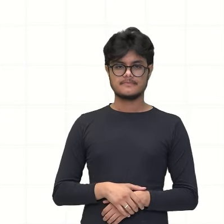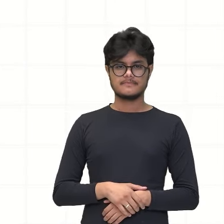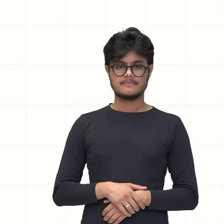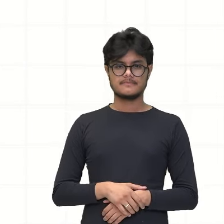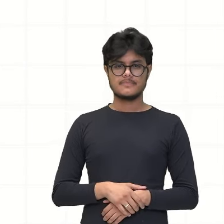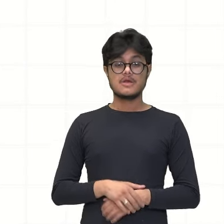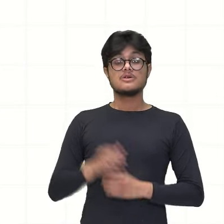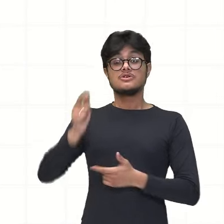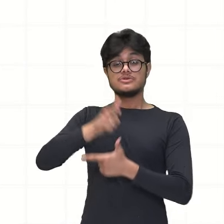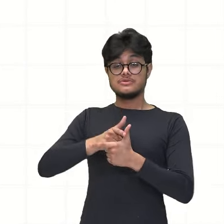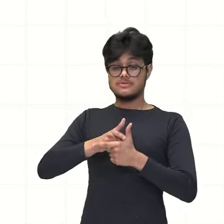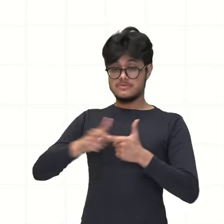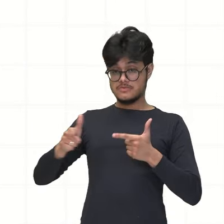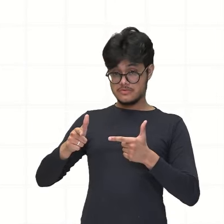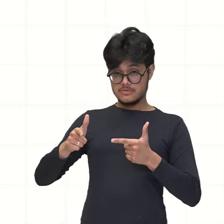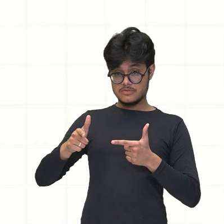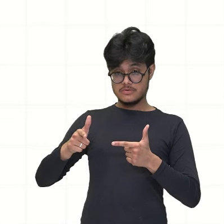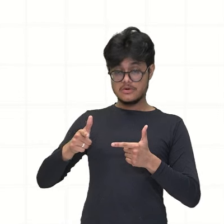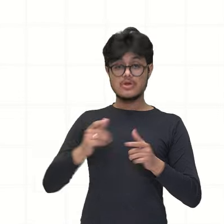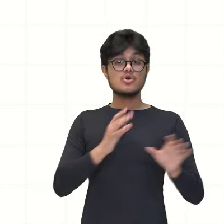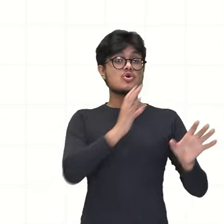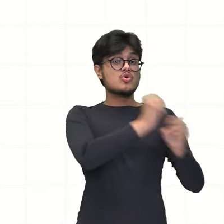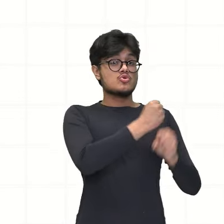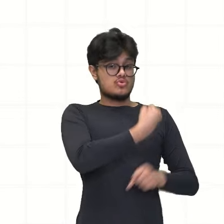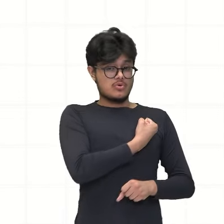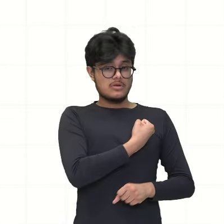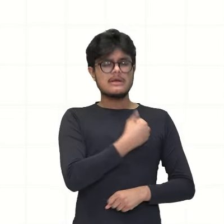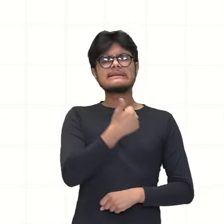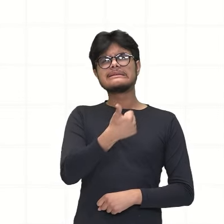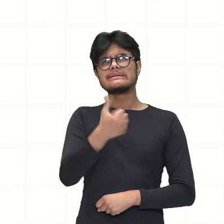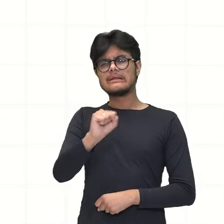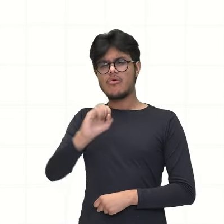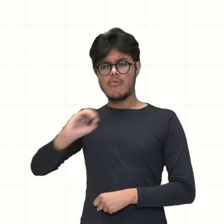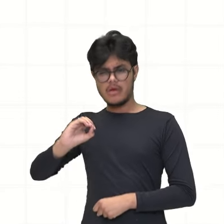E divido pelo valor original.